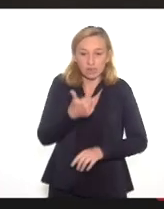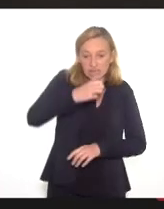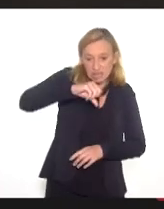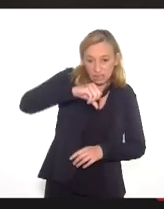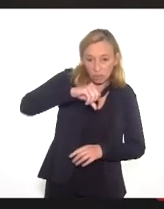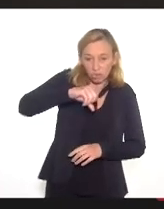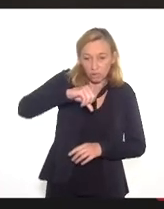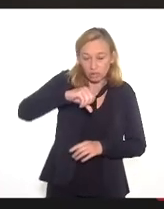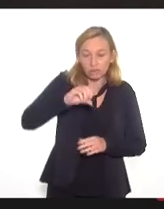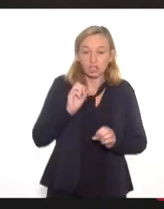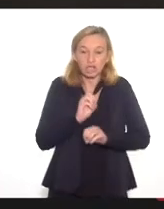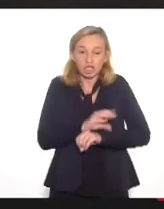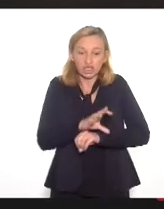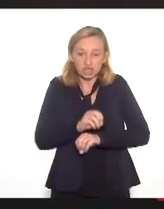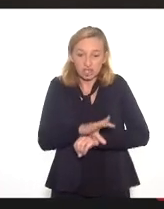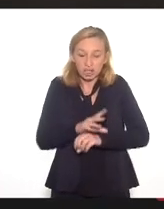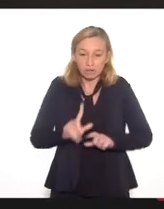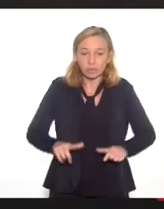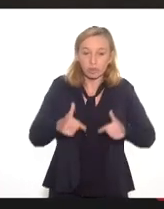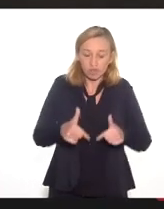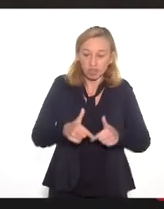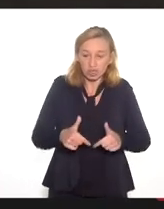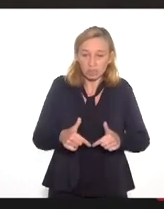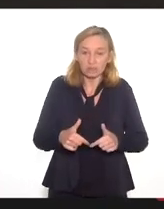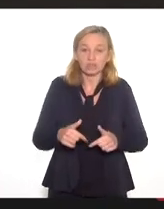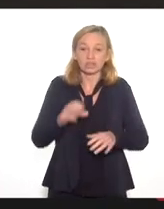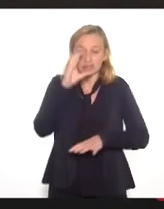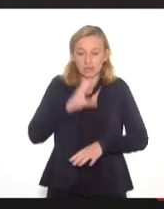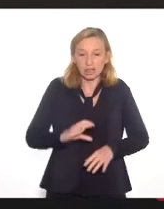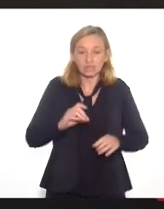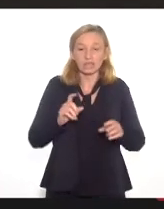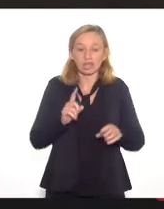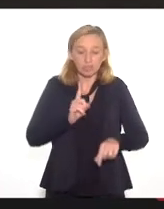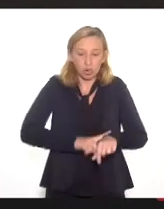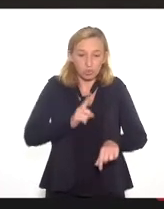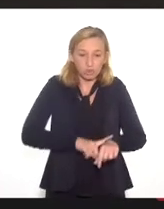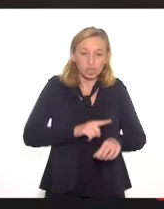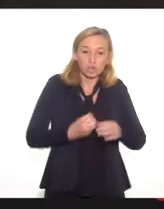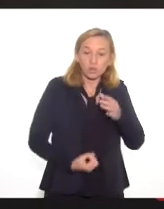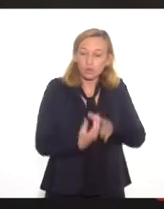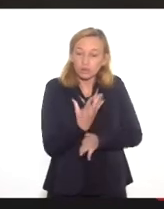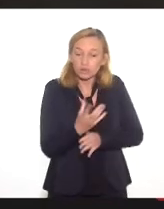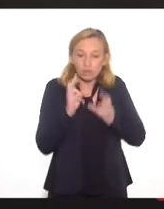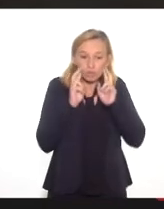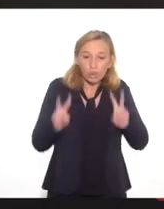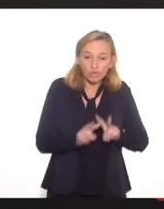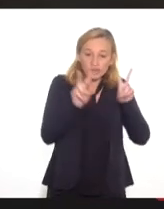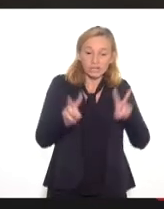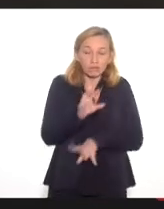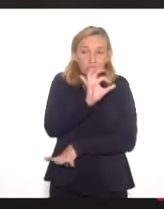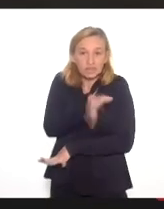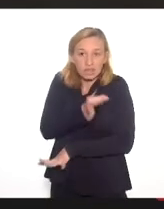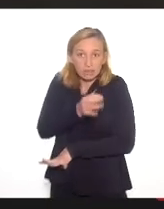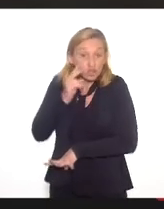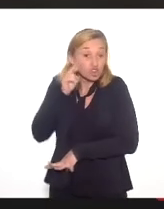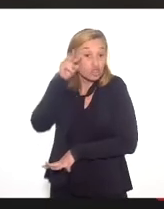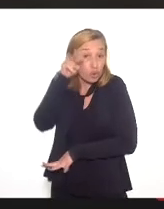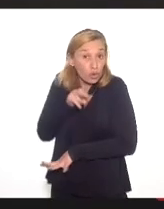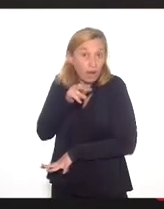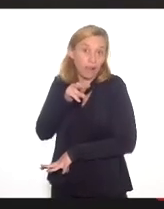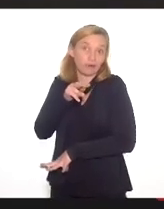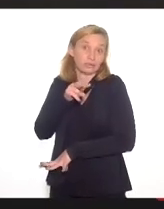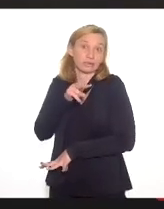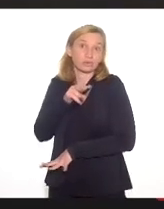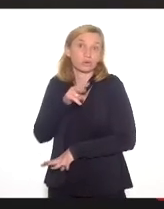indicados pela ação da cidadania naquele momento de uma construção de uma visão finalmente de olhar para a fome